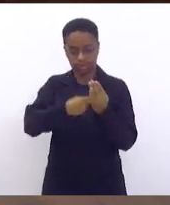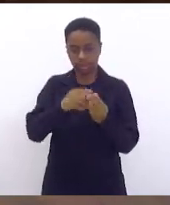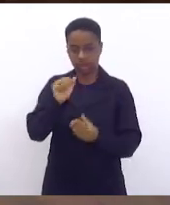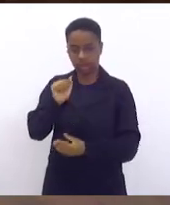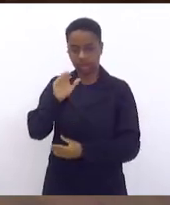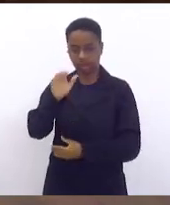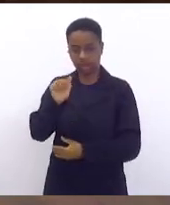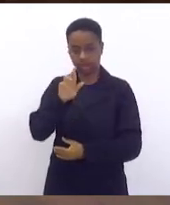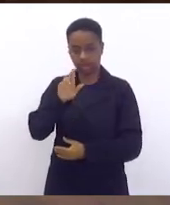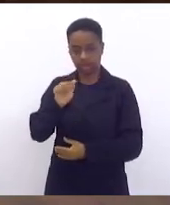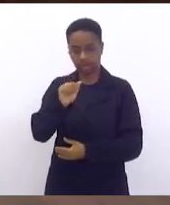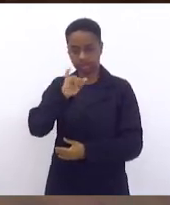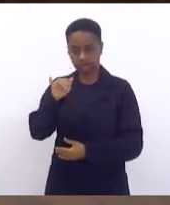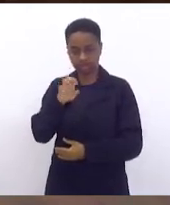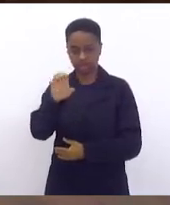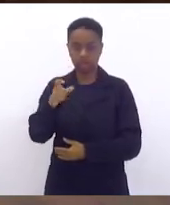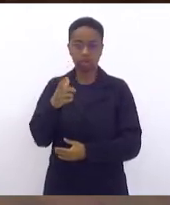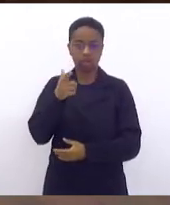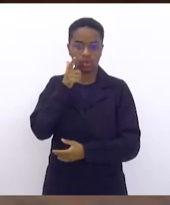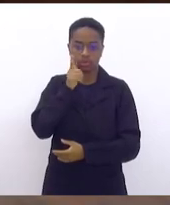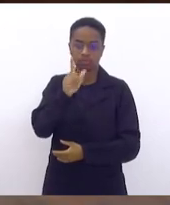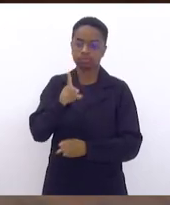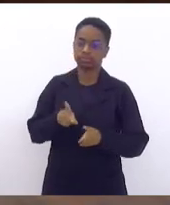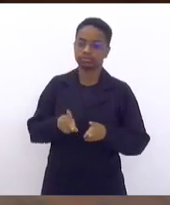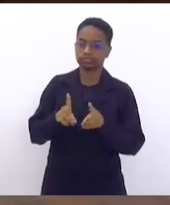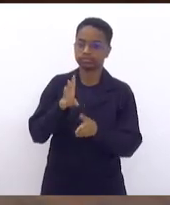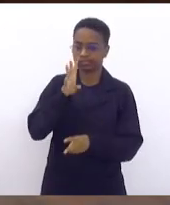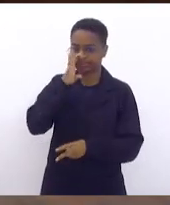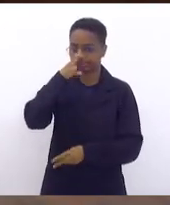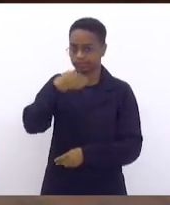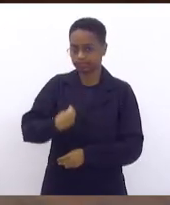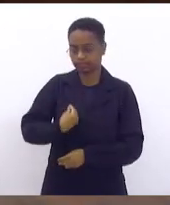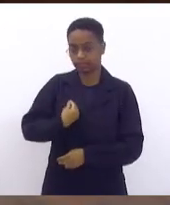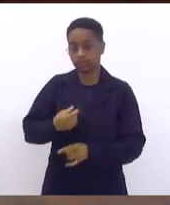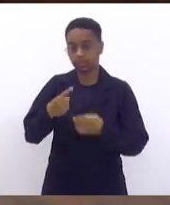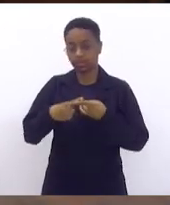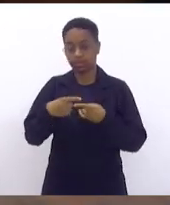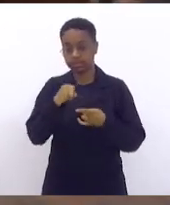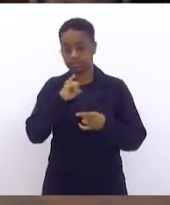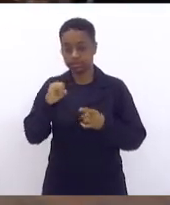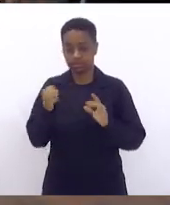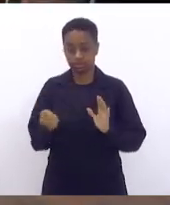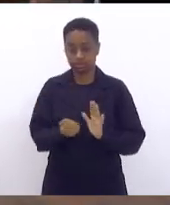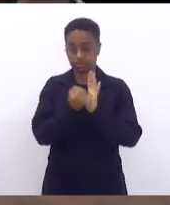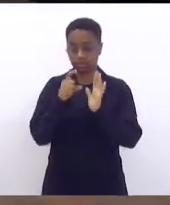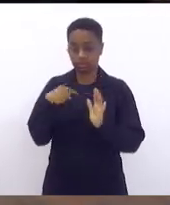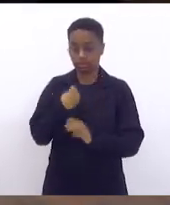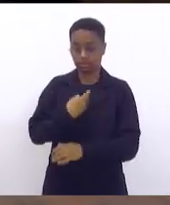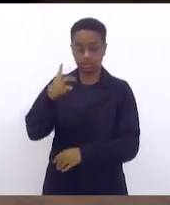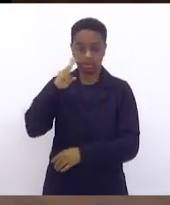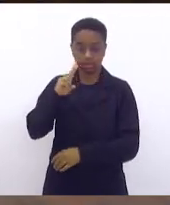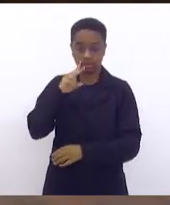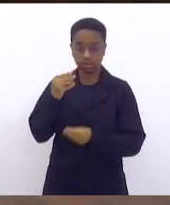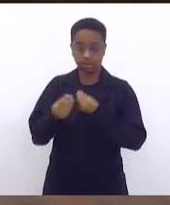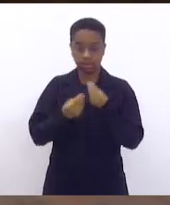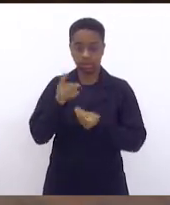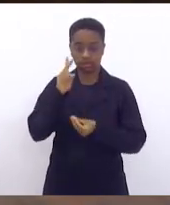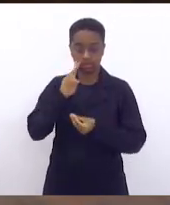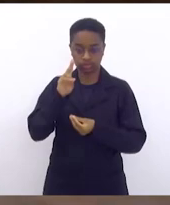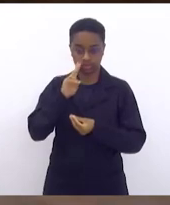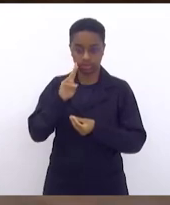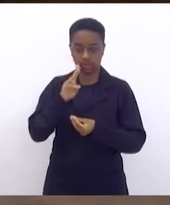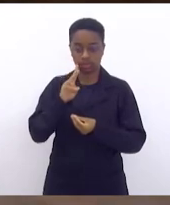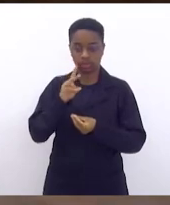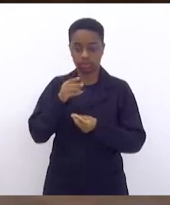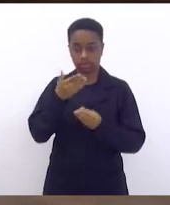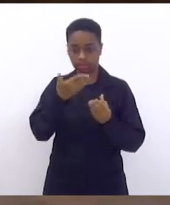de subsistência. Afinal de contas, se historicamente a gente pode lembrar a história do acarajé, nós temos aí